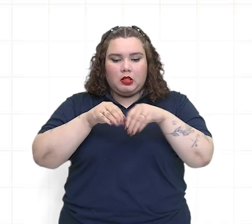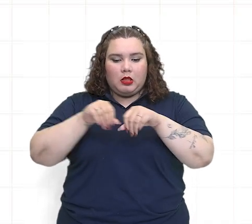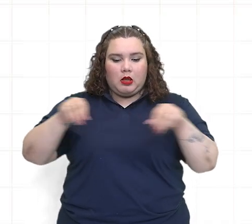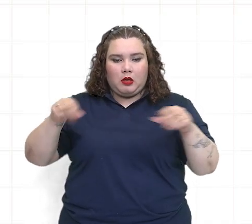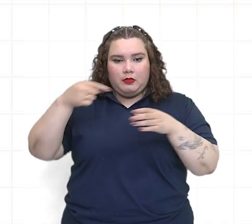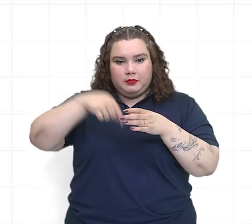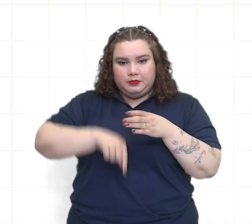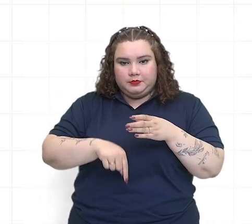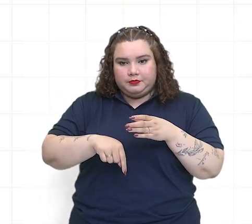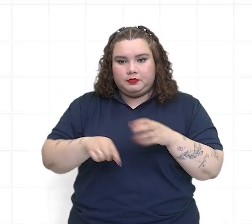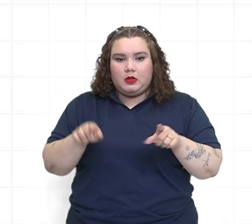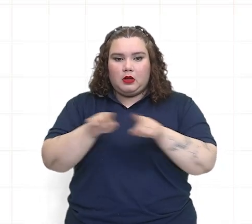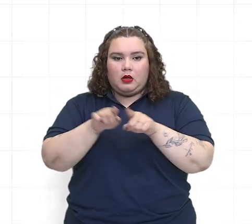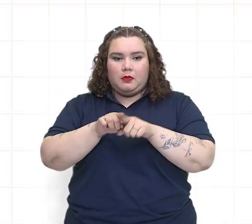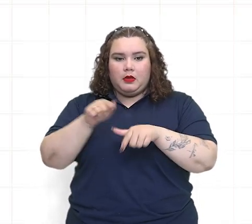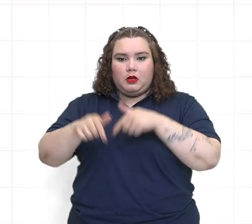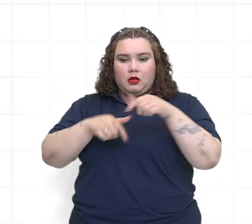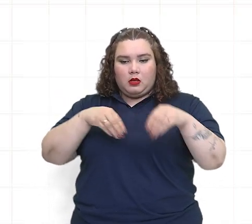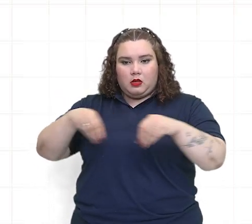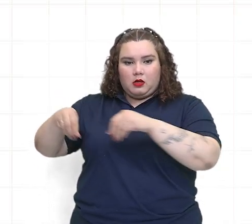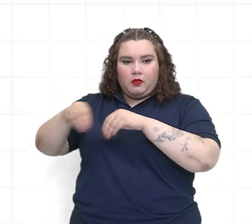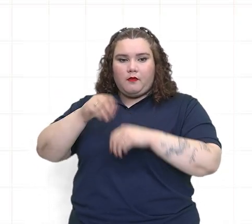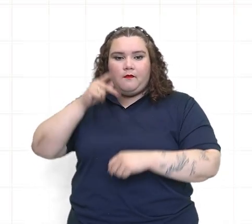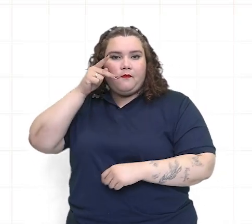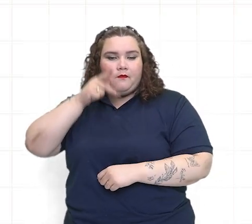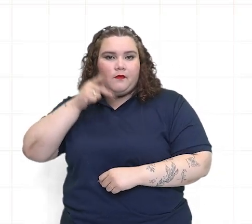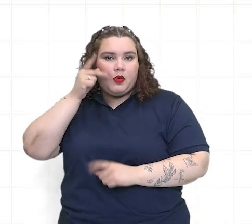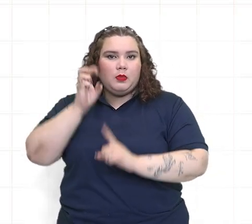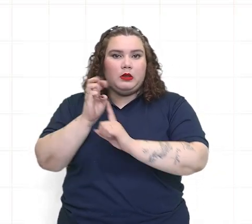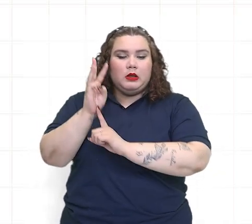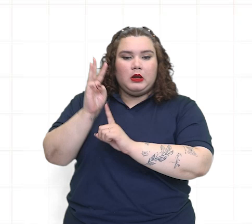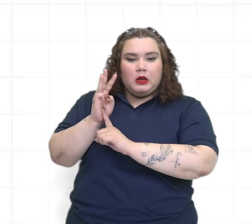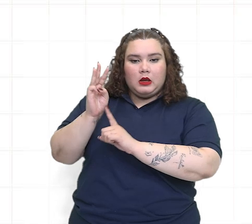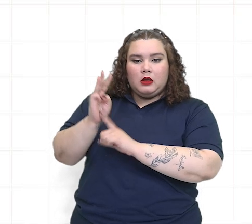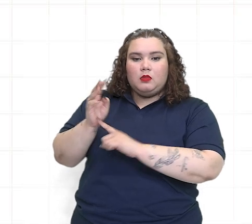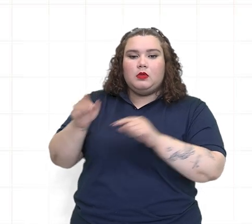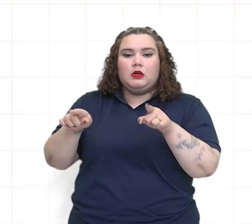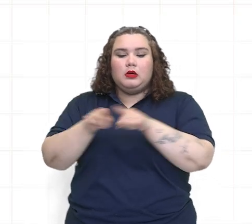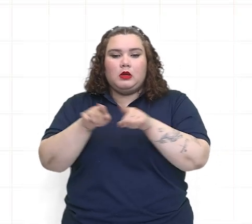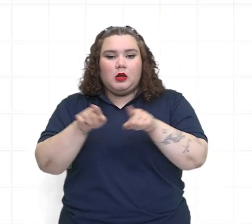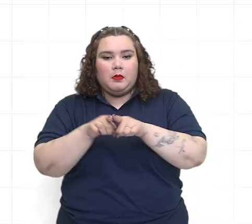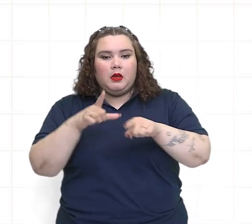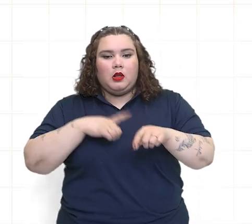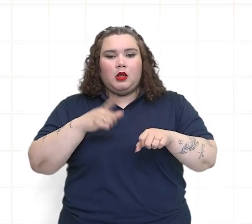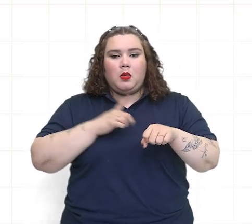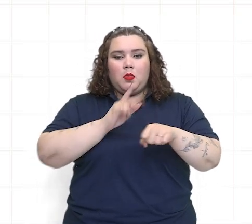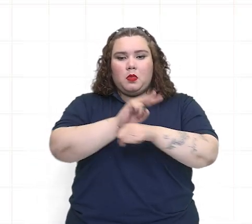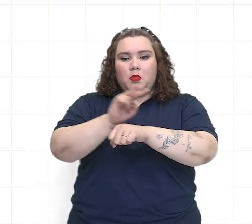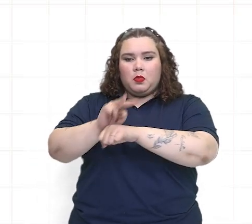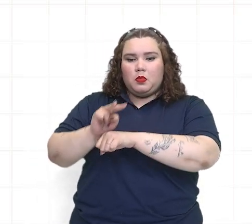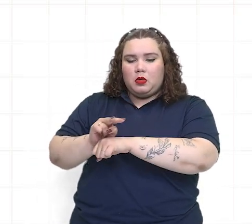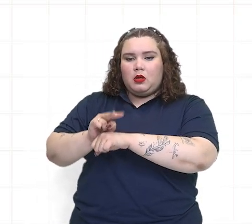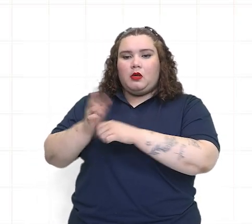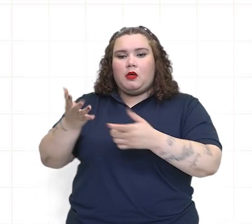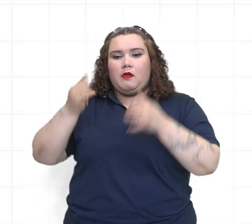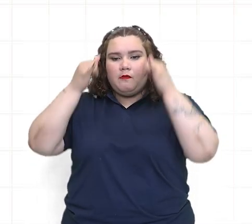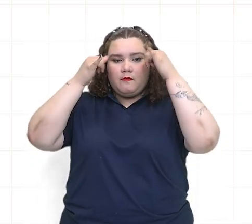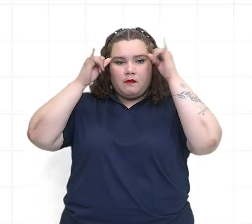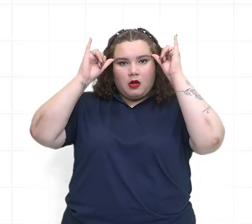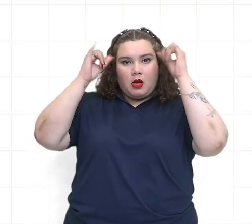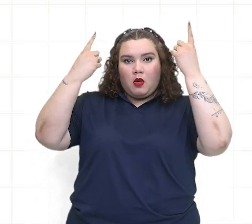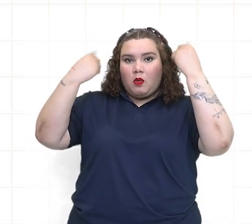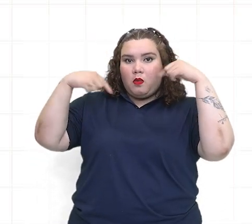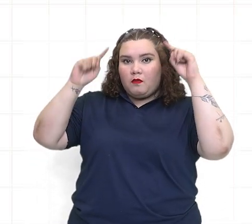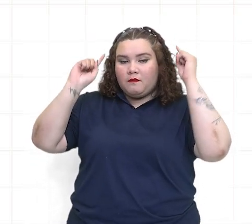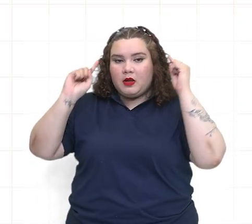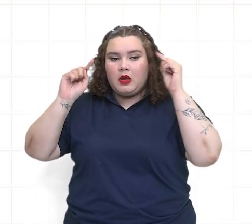subterrâneos. Também trabalhavam a terra, vinho, trigo e azeitonas e criavam gado, vacas, ovelhas